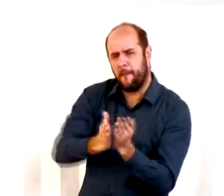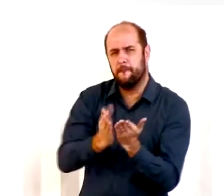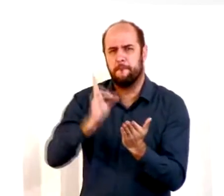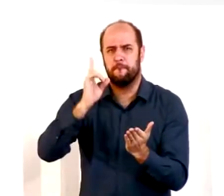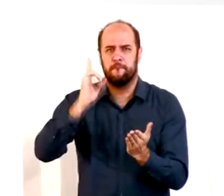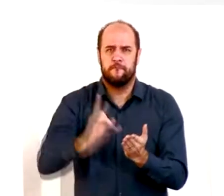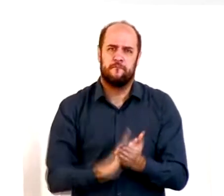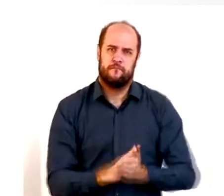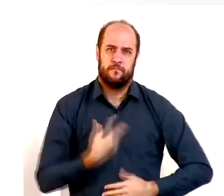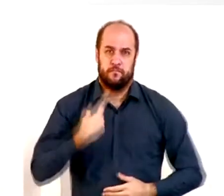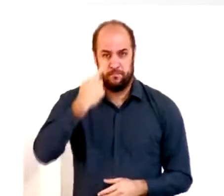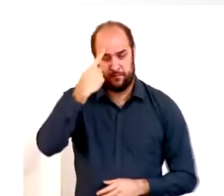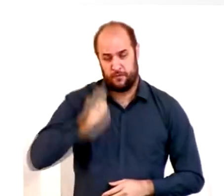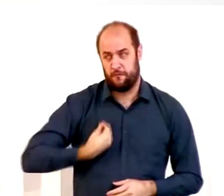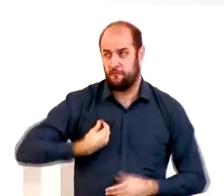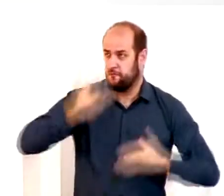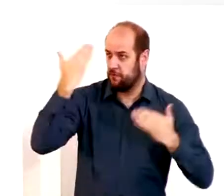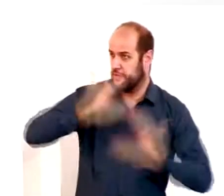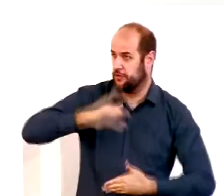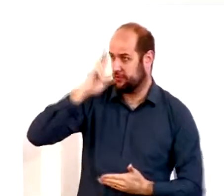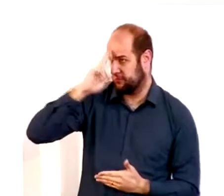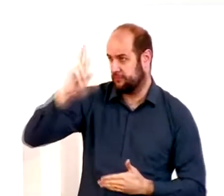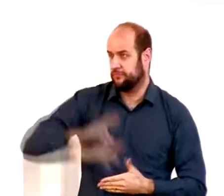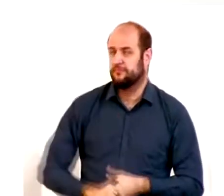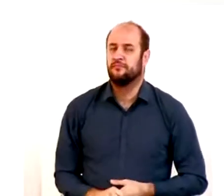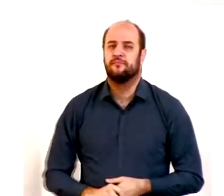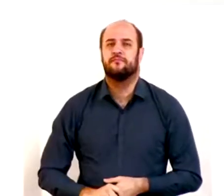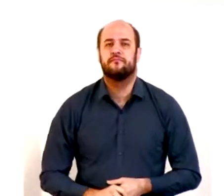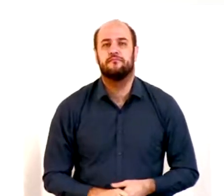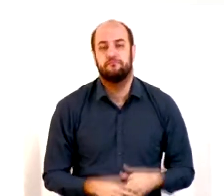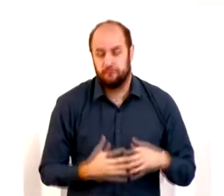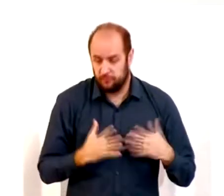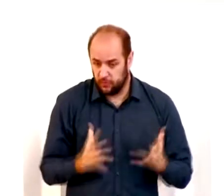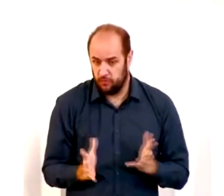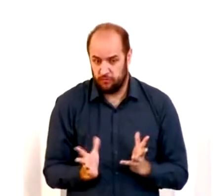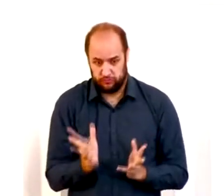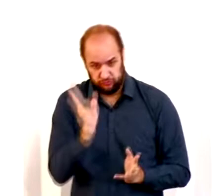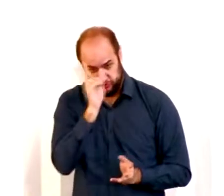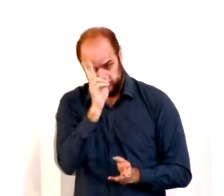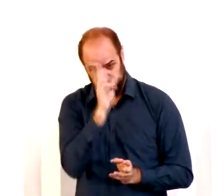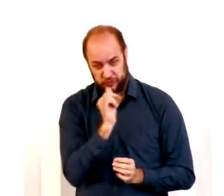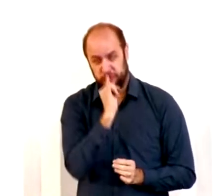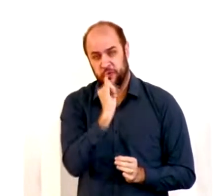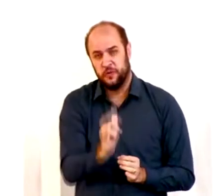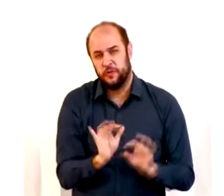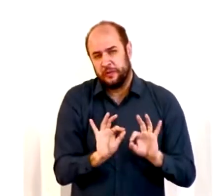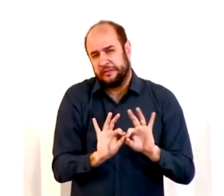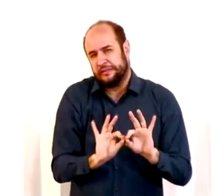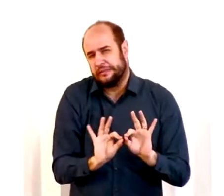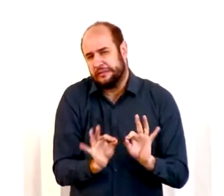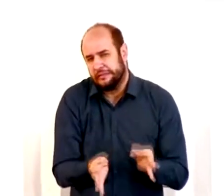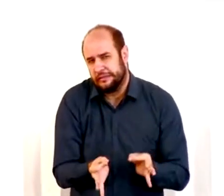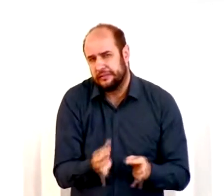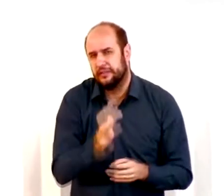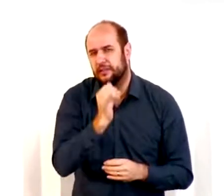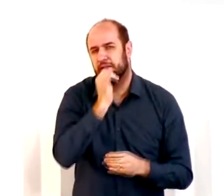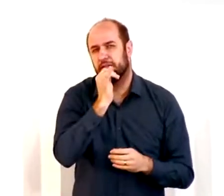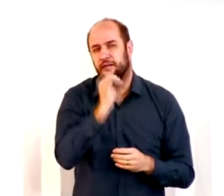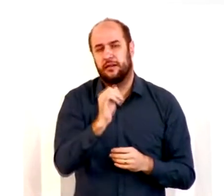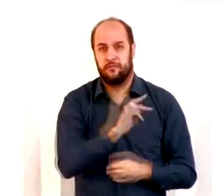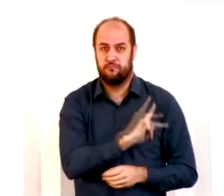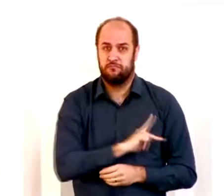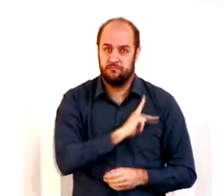vida diante de Deus. Bom, eu começo com essa breve ilustração para dizer que quando